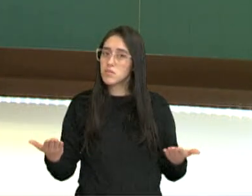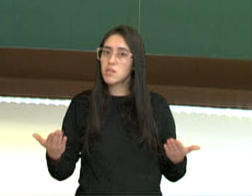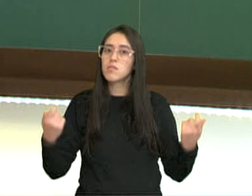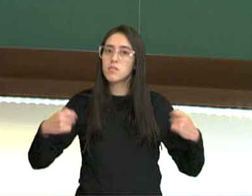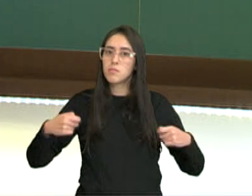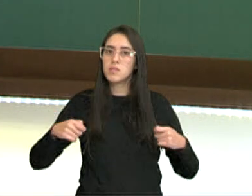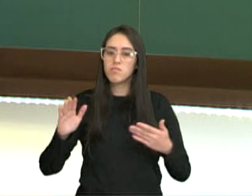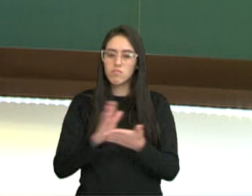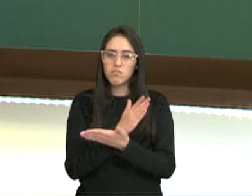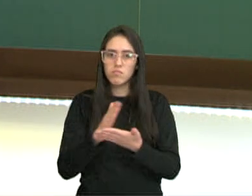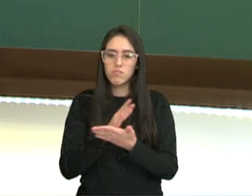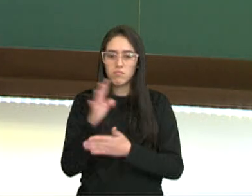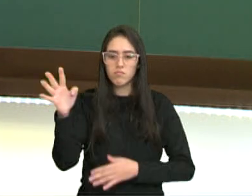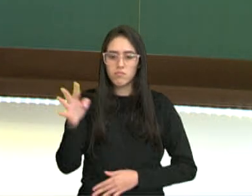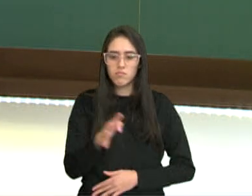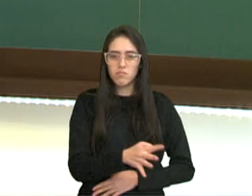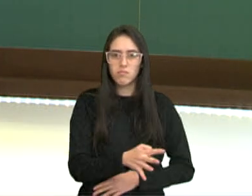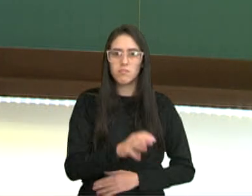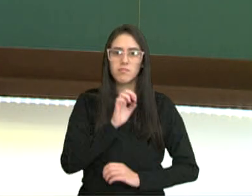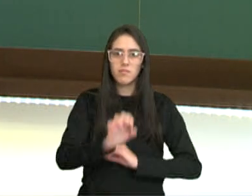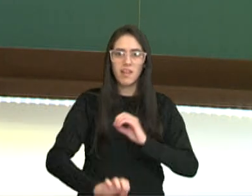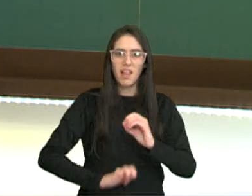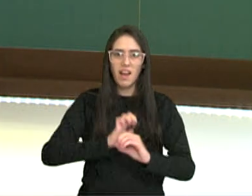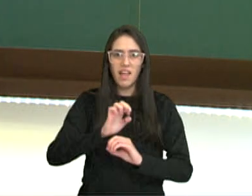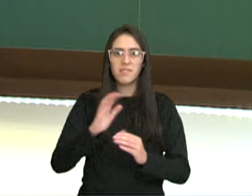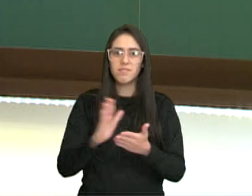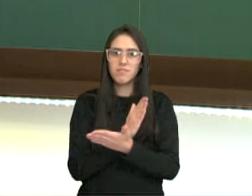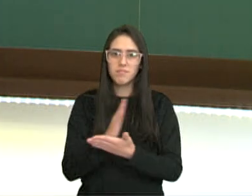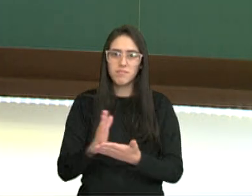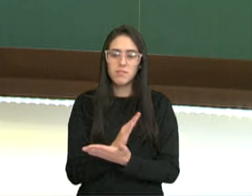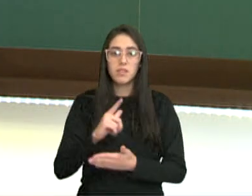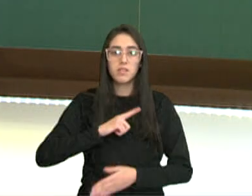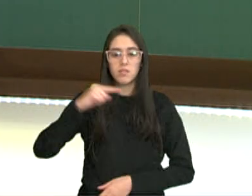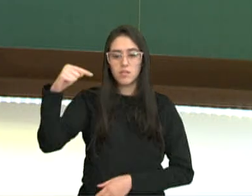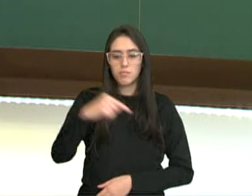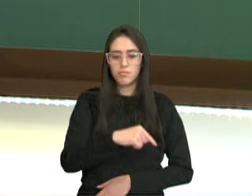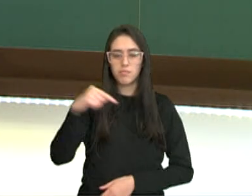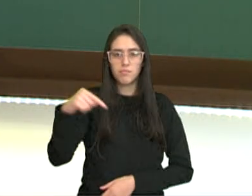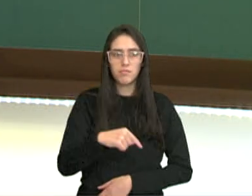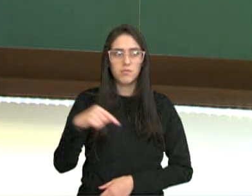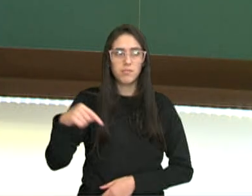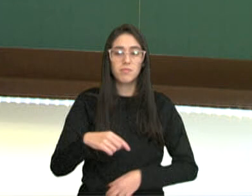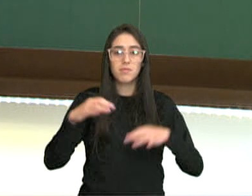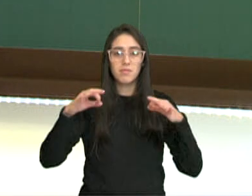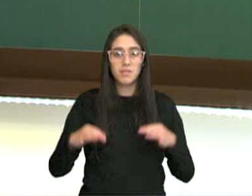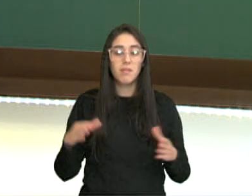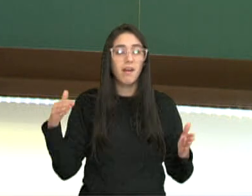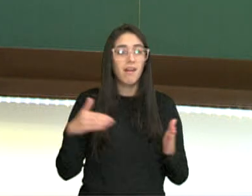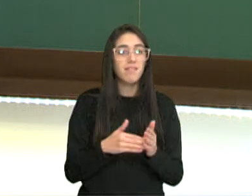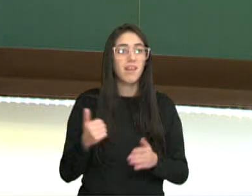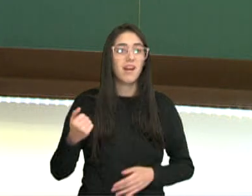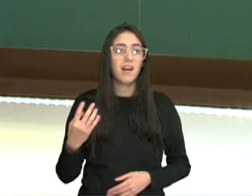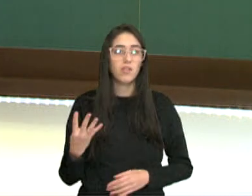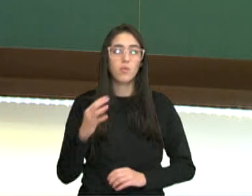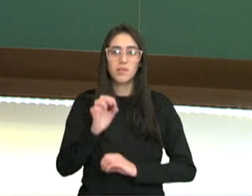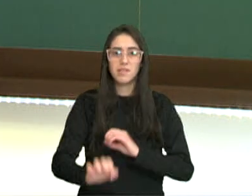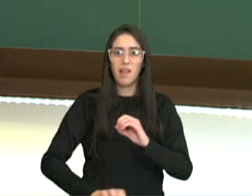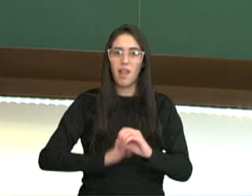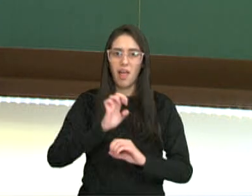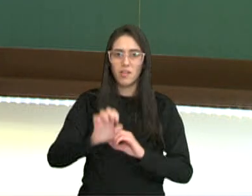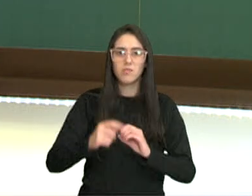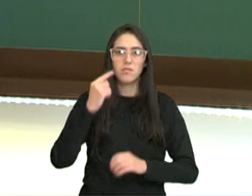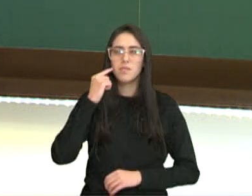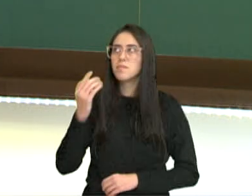realizar a distribuição eletrônica seguindo a ordem dada pelas setas até que hajam 14 elétrons nesse subnível. Então, você começa